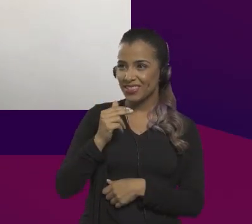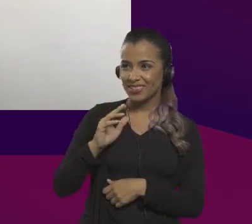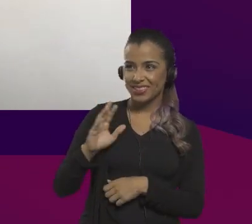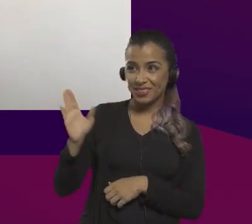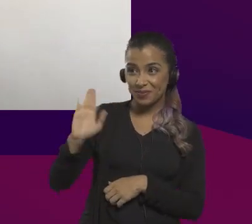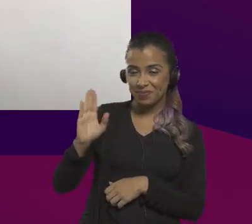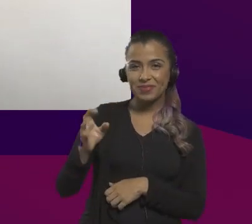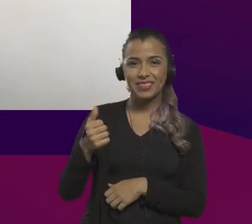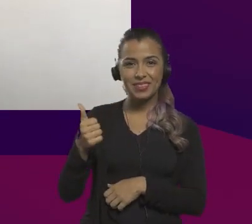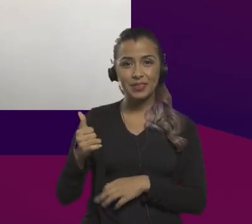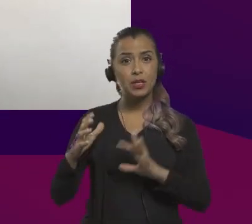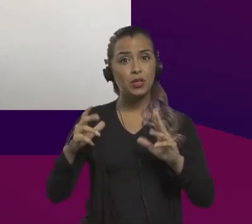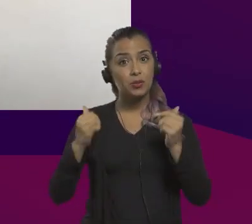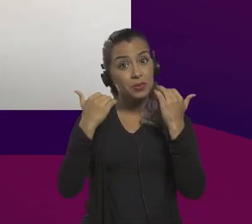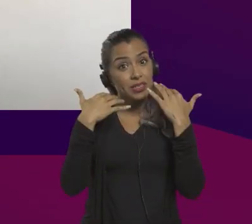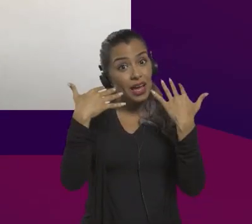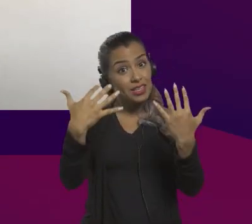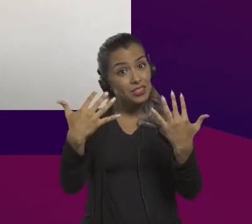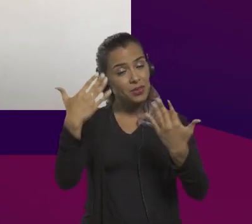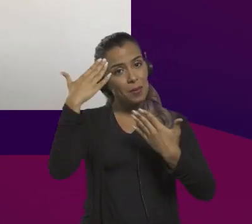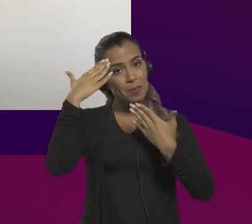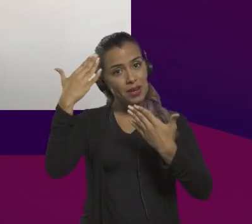está assistindo. Obrigada pelo convite.